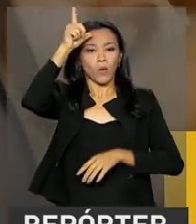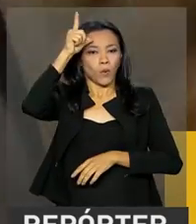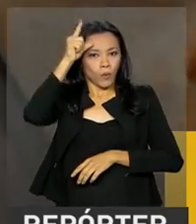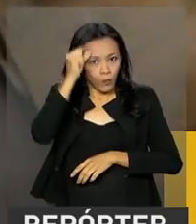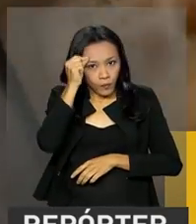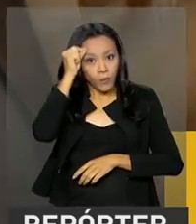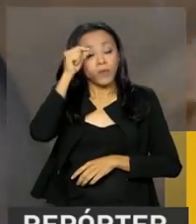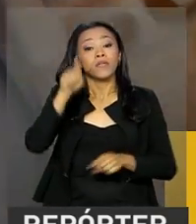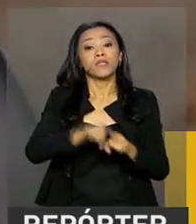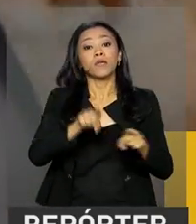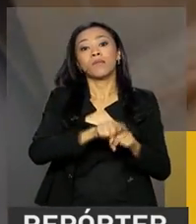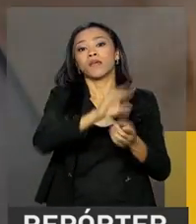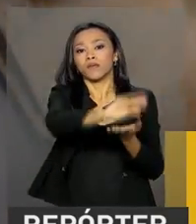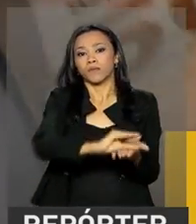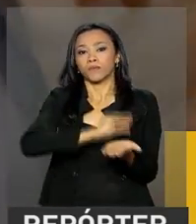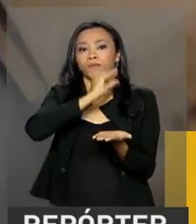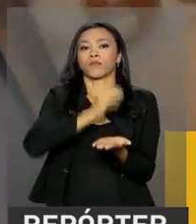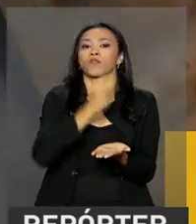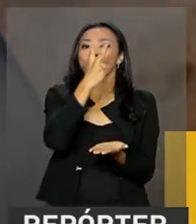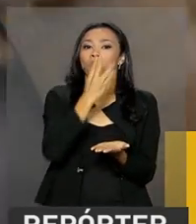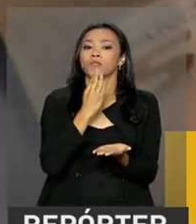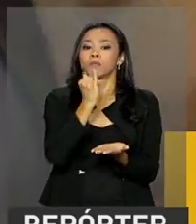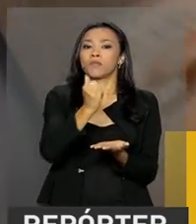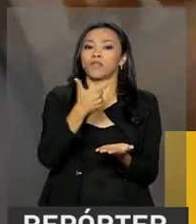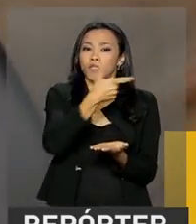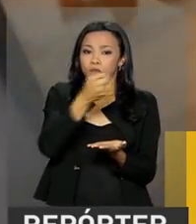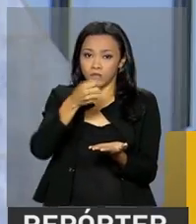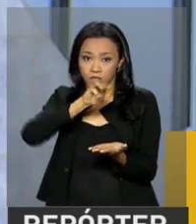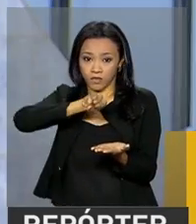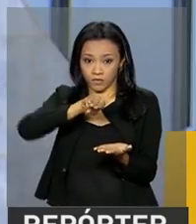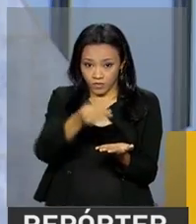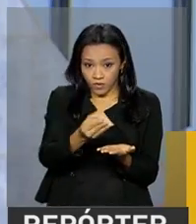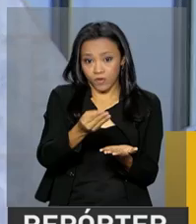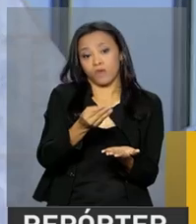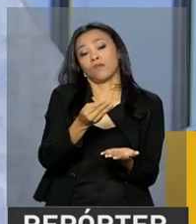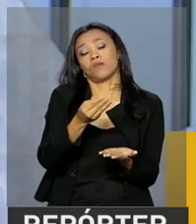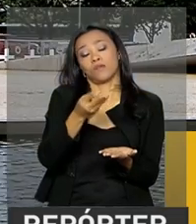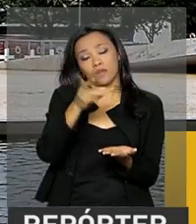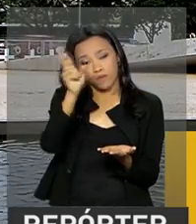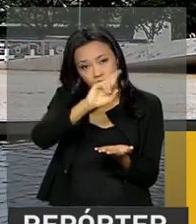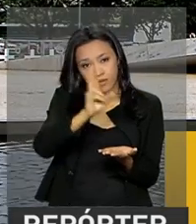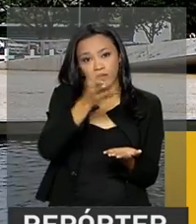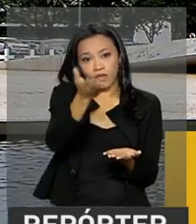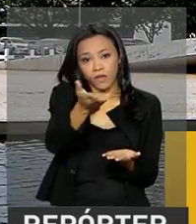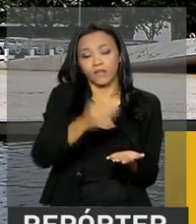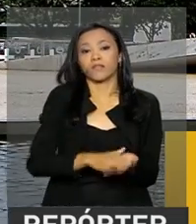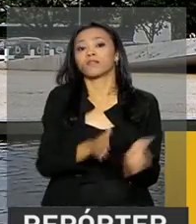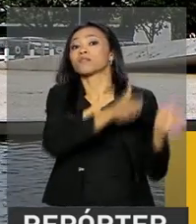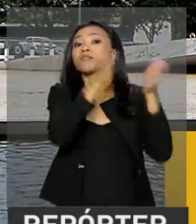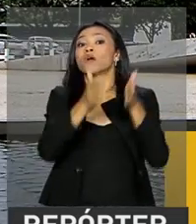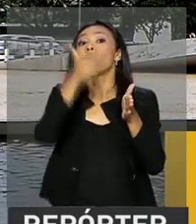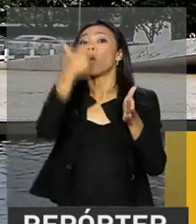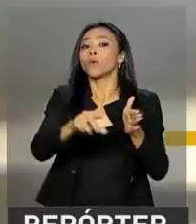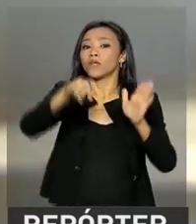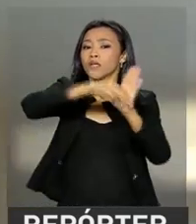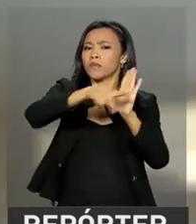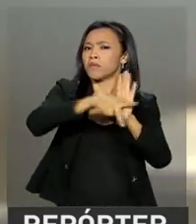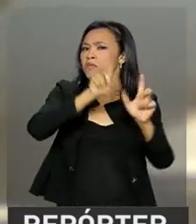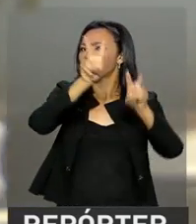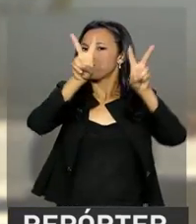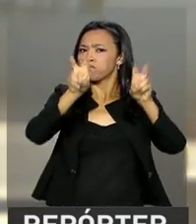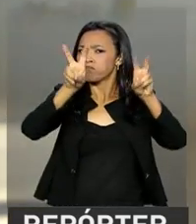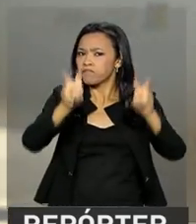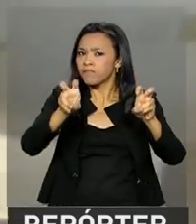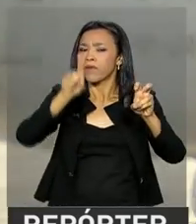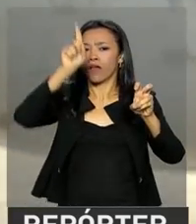entrada de 2 bilhões e 200 milhões de reais nos cofres do governo federal outra MP autoriza